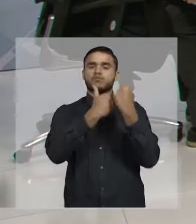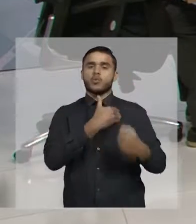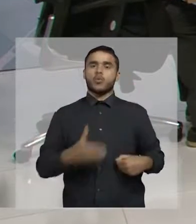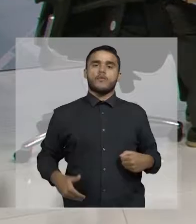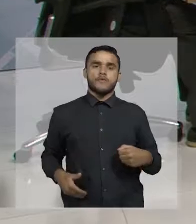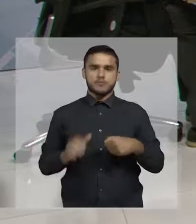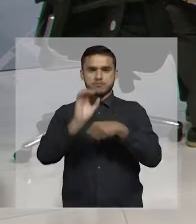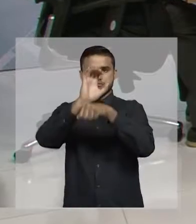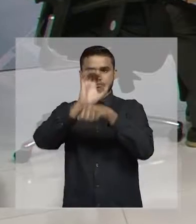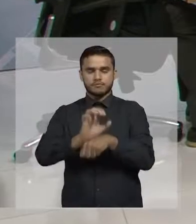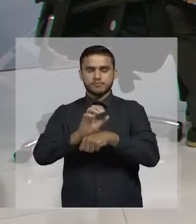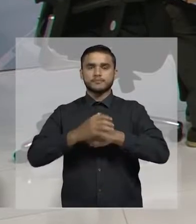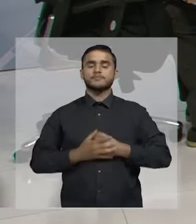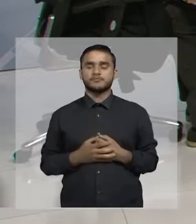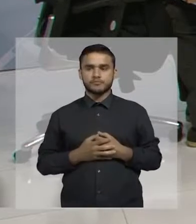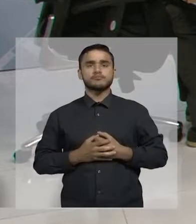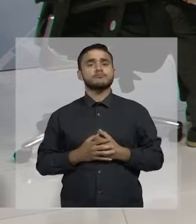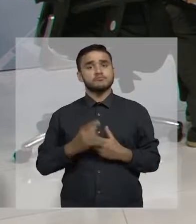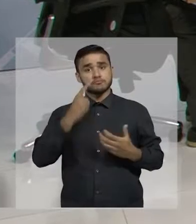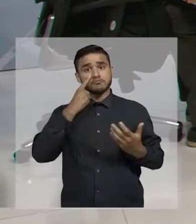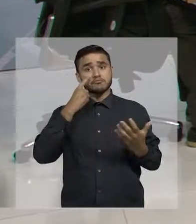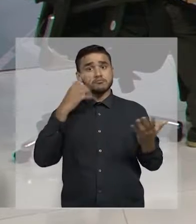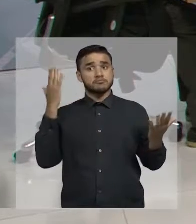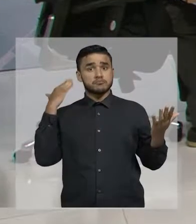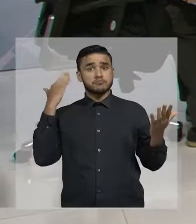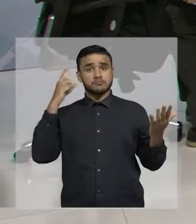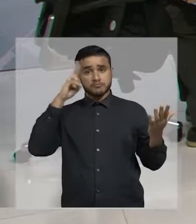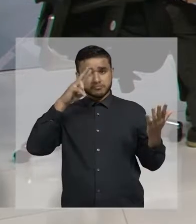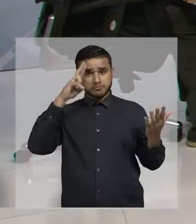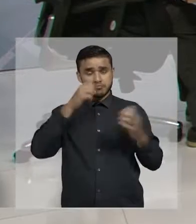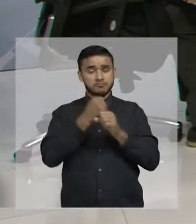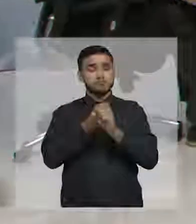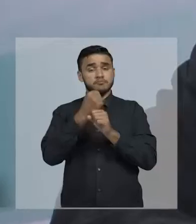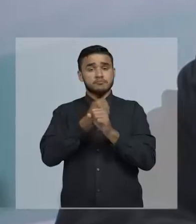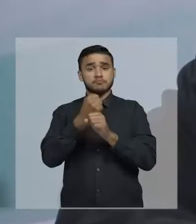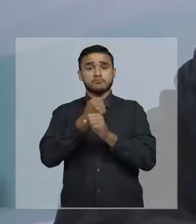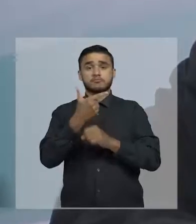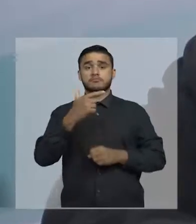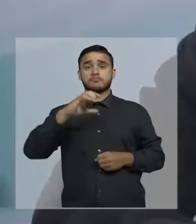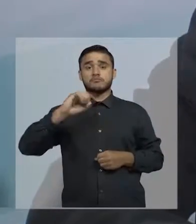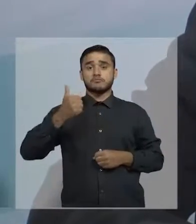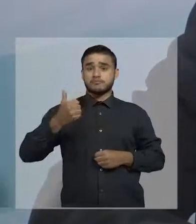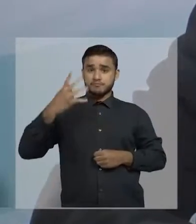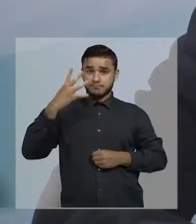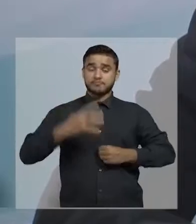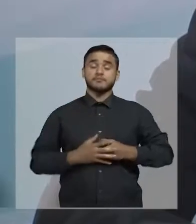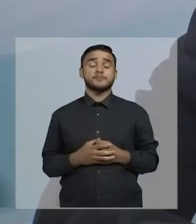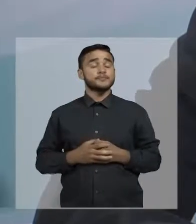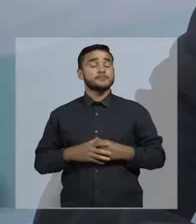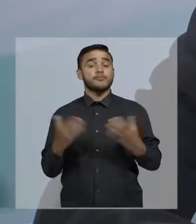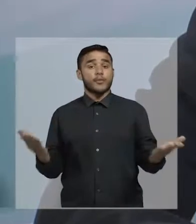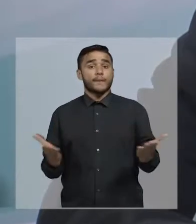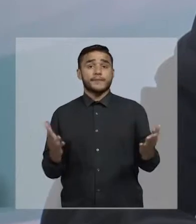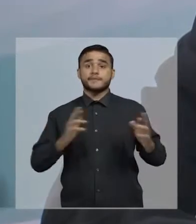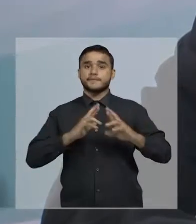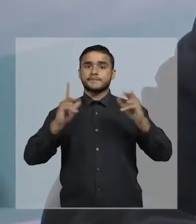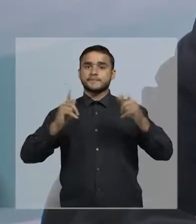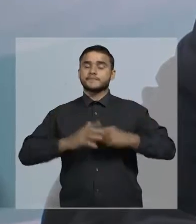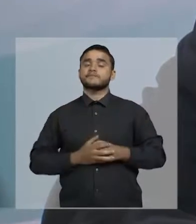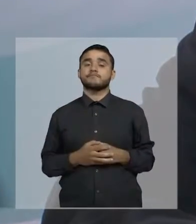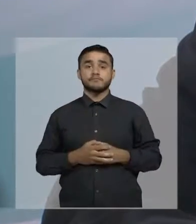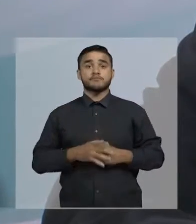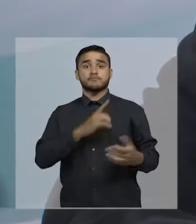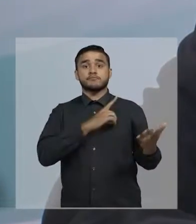Basta ver a última eleição, né, como foi. Dessa vez, não. Os deputados estaduais e federais estão tendo que se